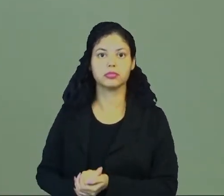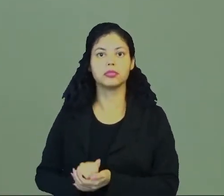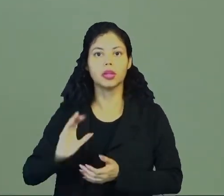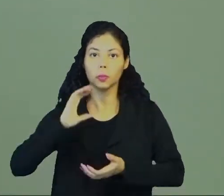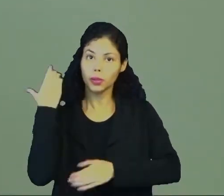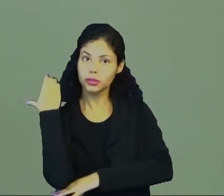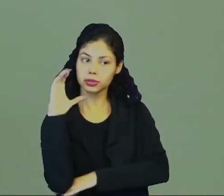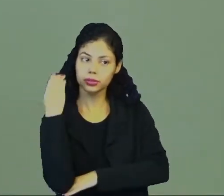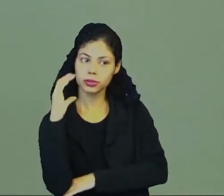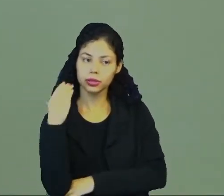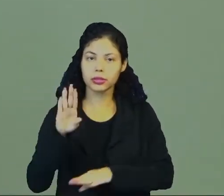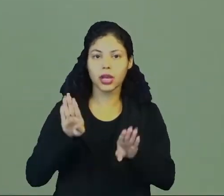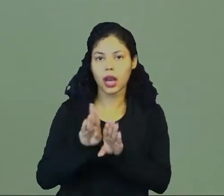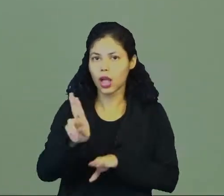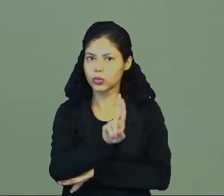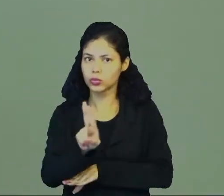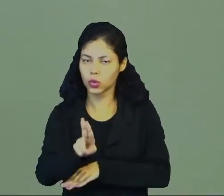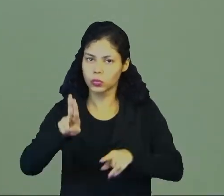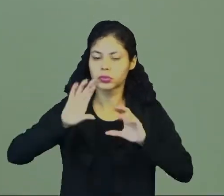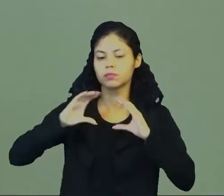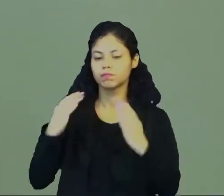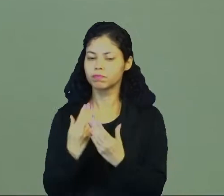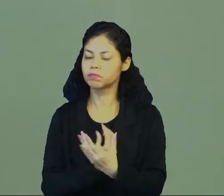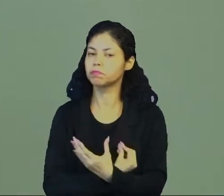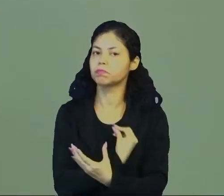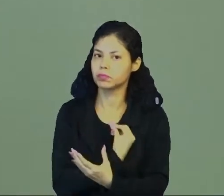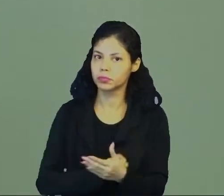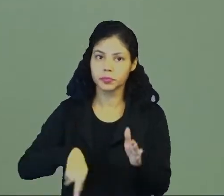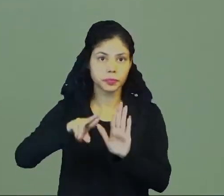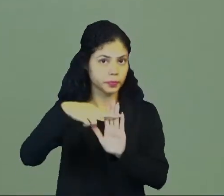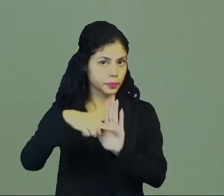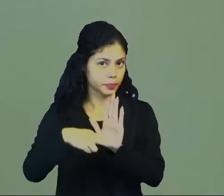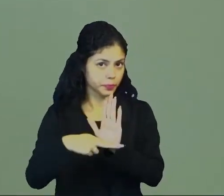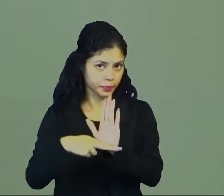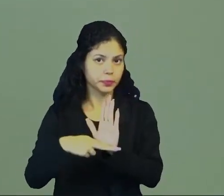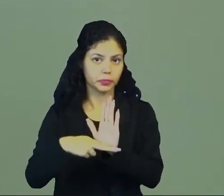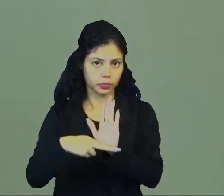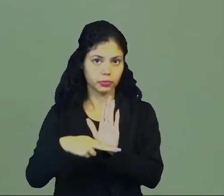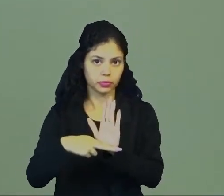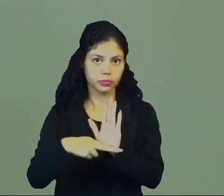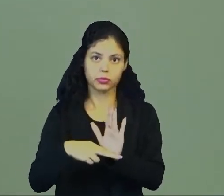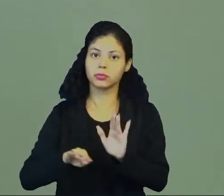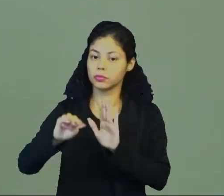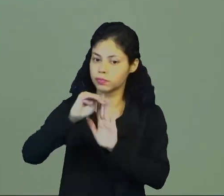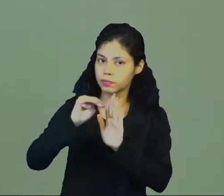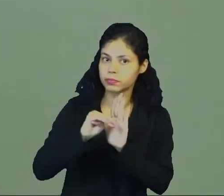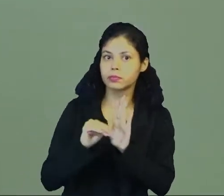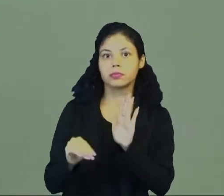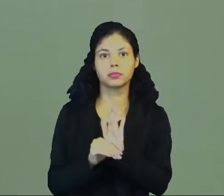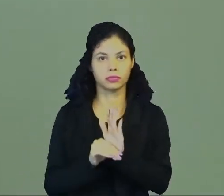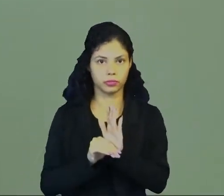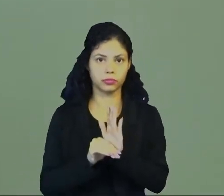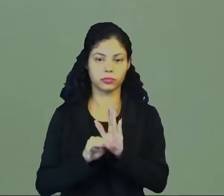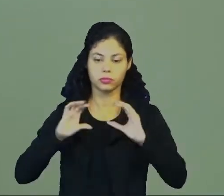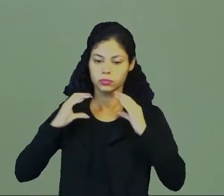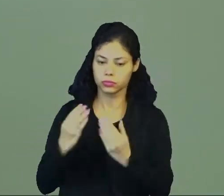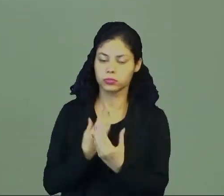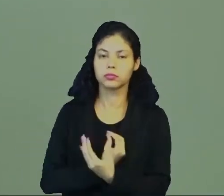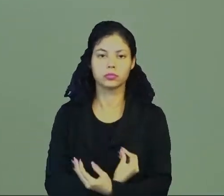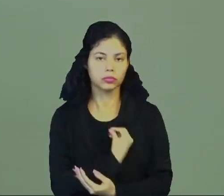uma ciência que dá nome aos seres. Trata então sobre regras de nomenclatura e classificação dos seres